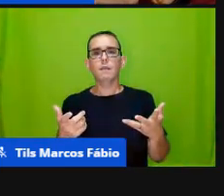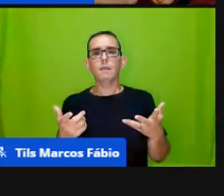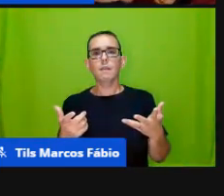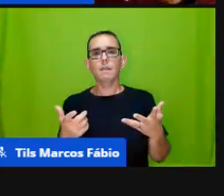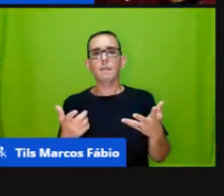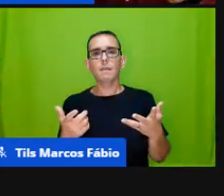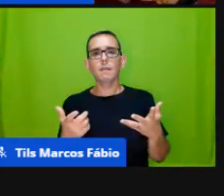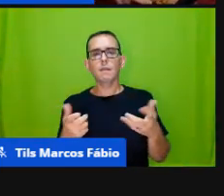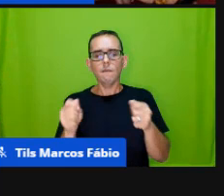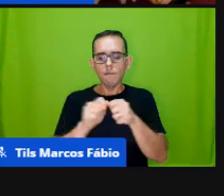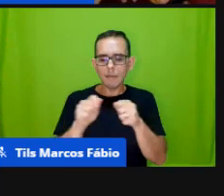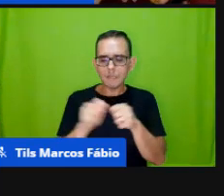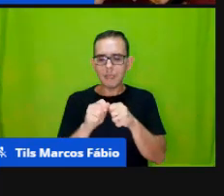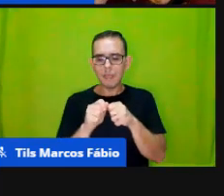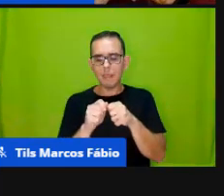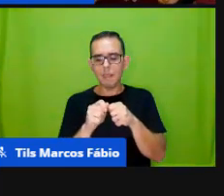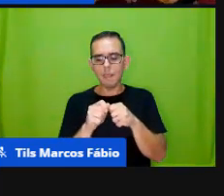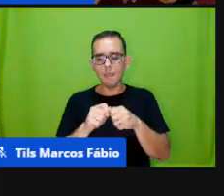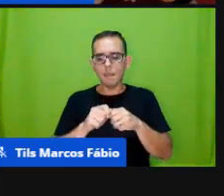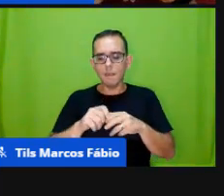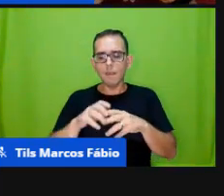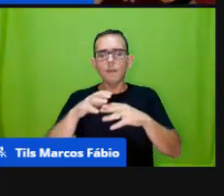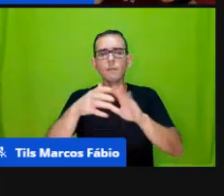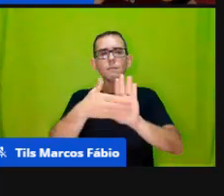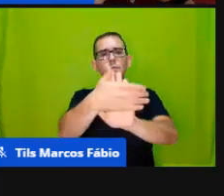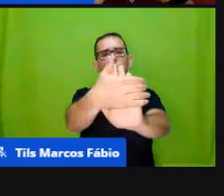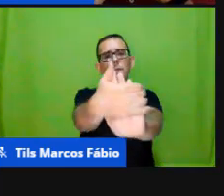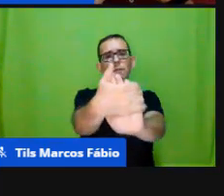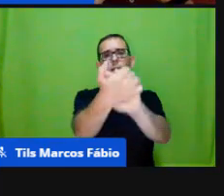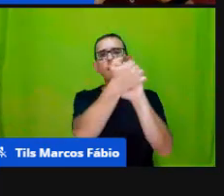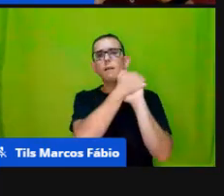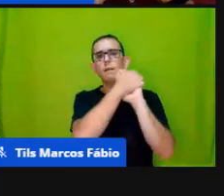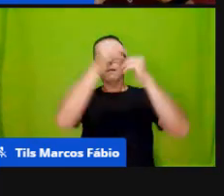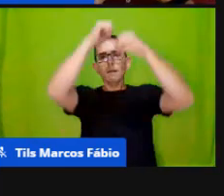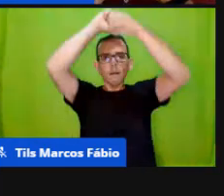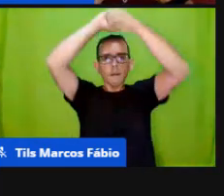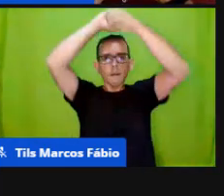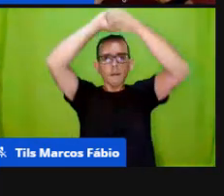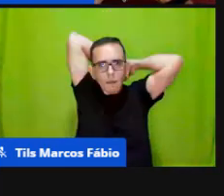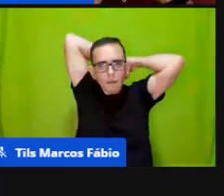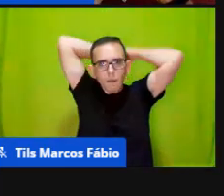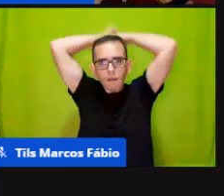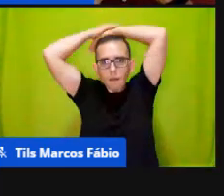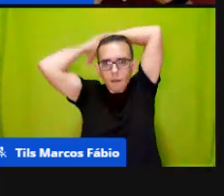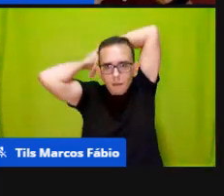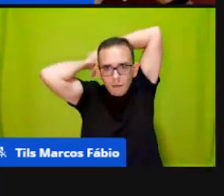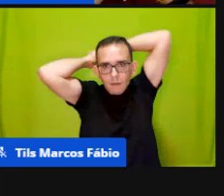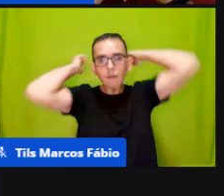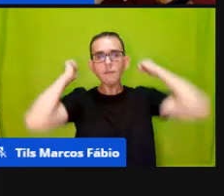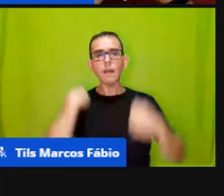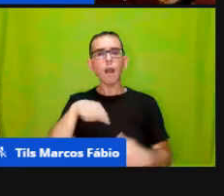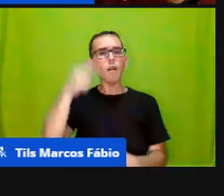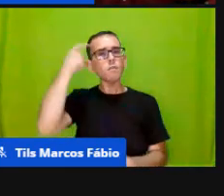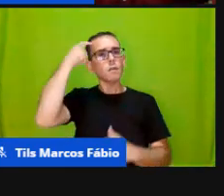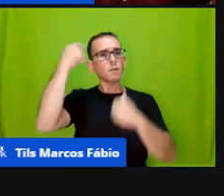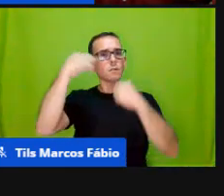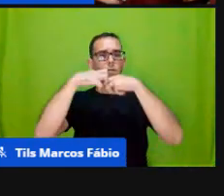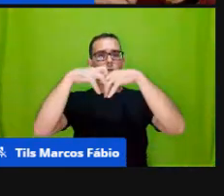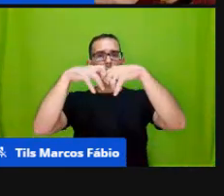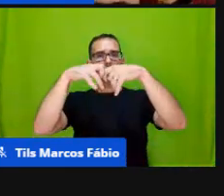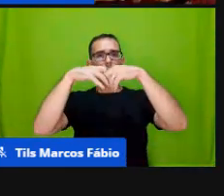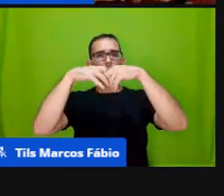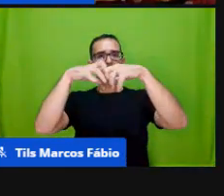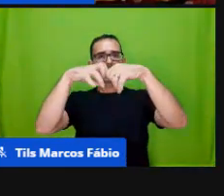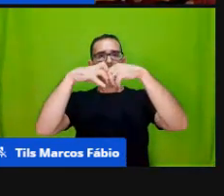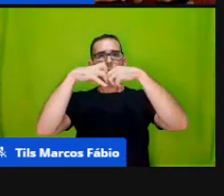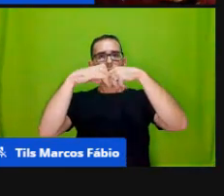um trabalho de flexibilização, né? A gente tem o cérebro, né? Começa com as